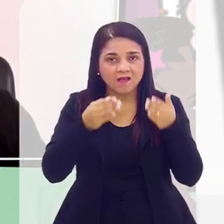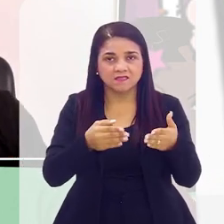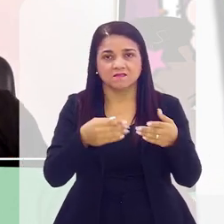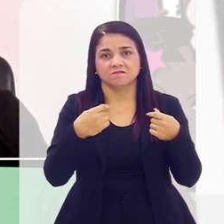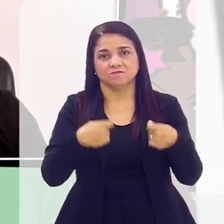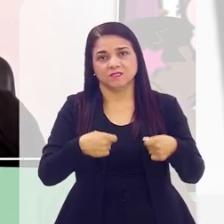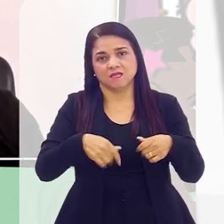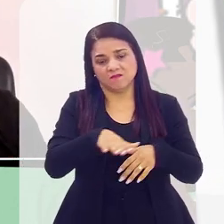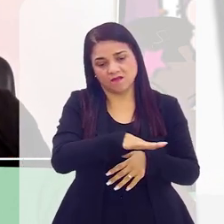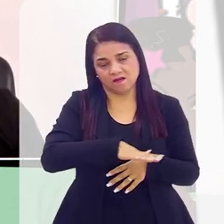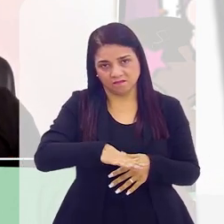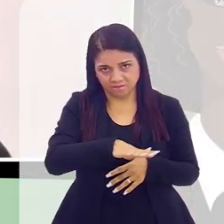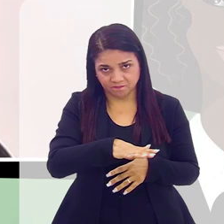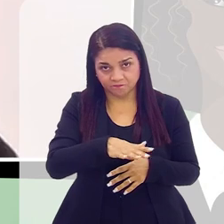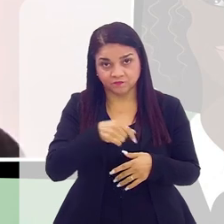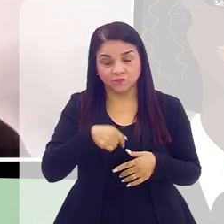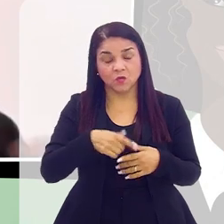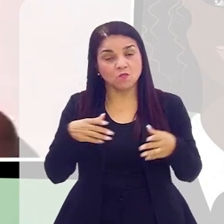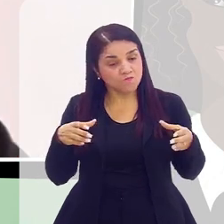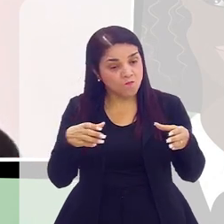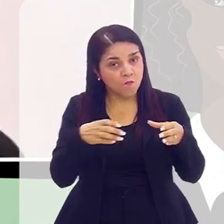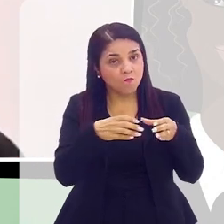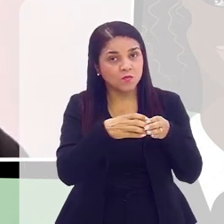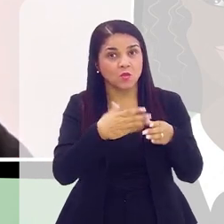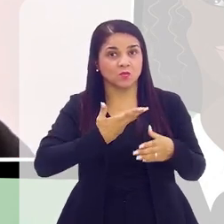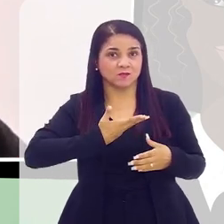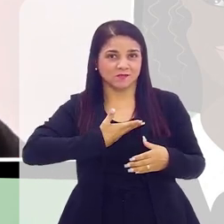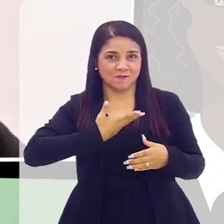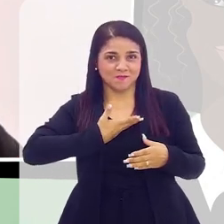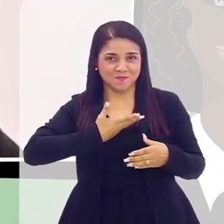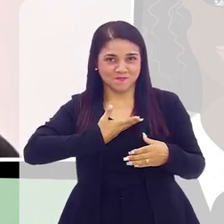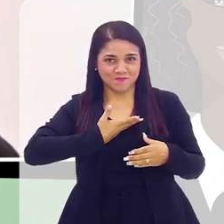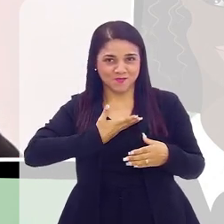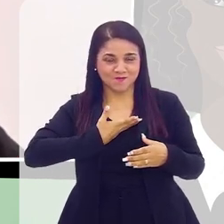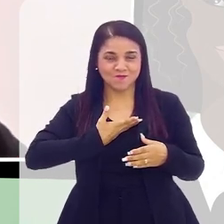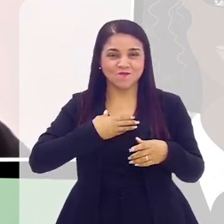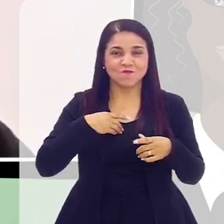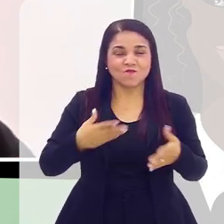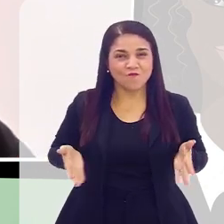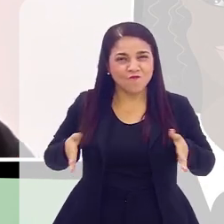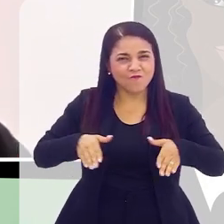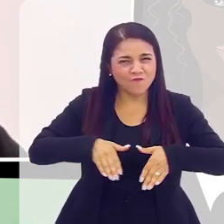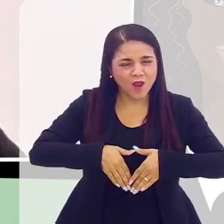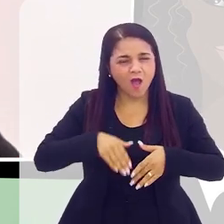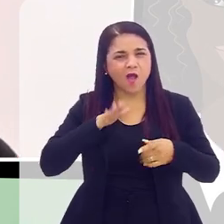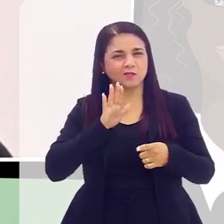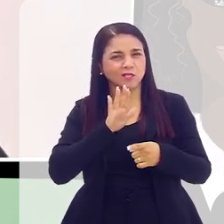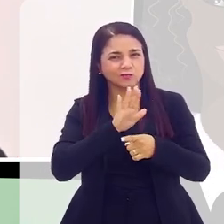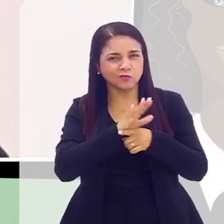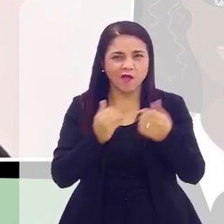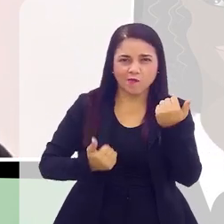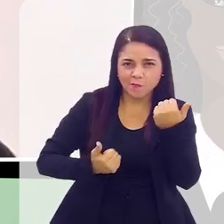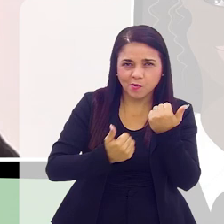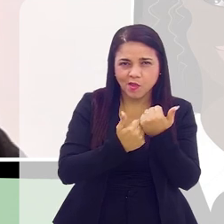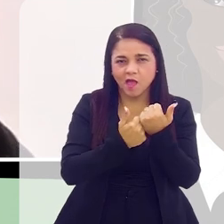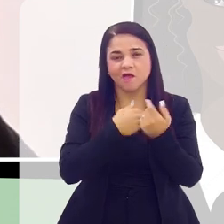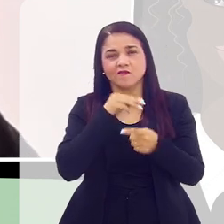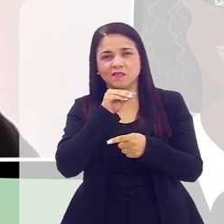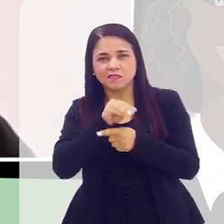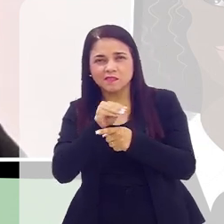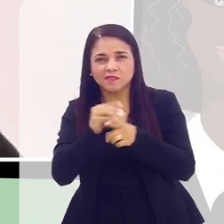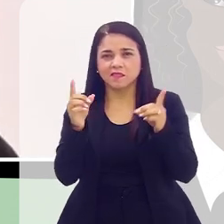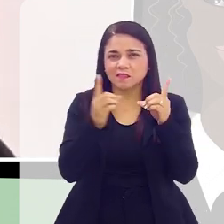em determinado local. Então, eu montei uma rede de amigos que me ajudava com consultas, com fraldas, com